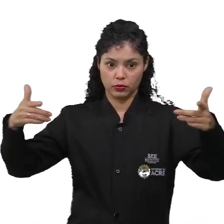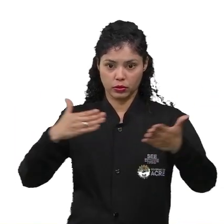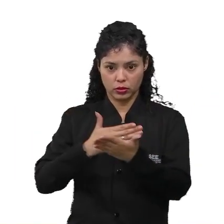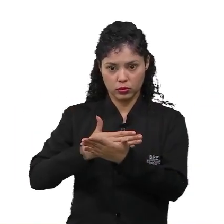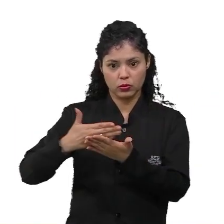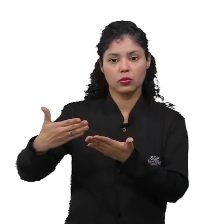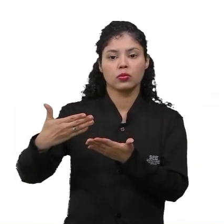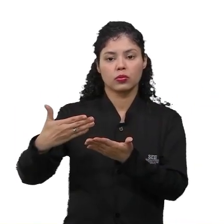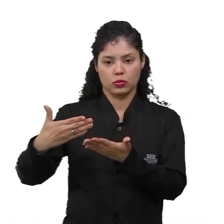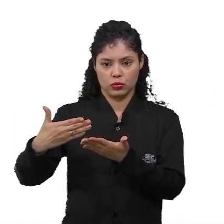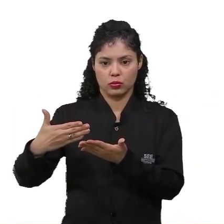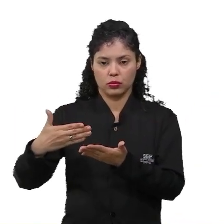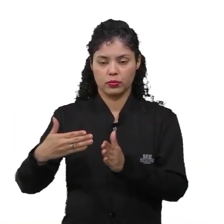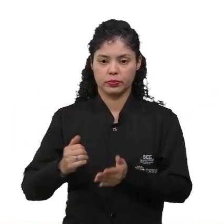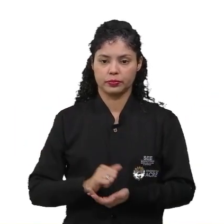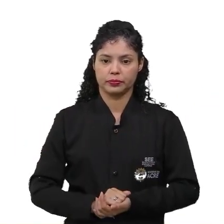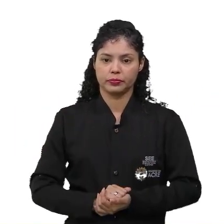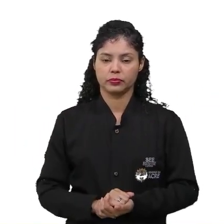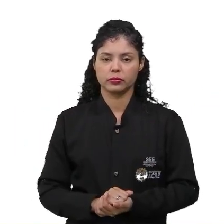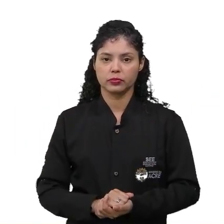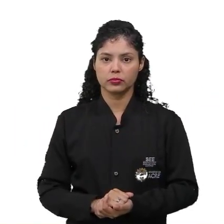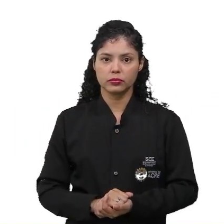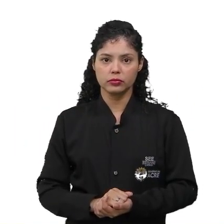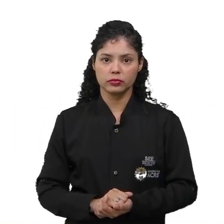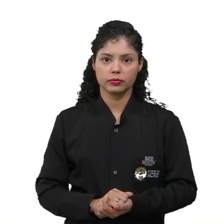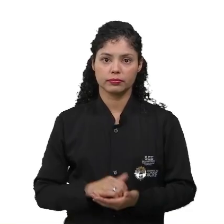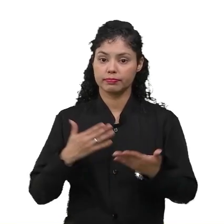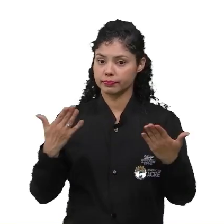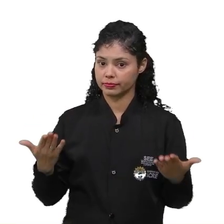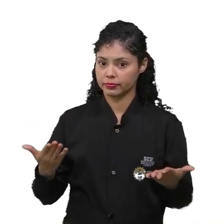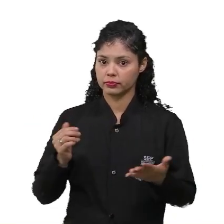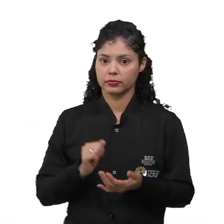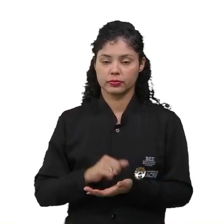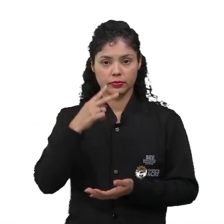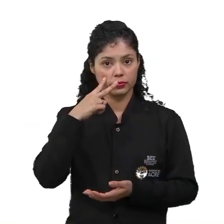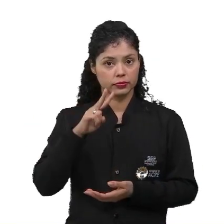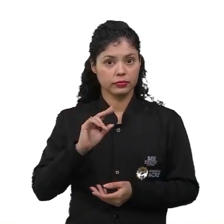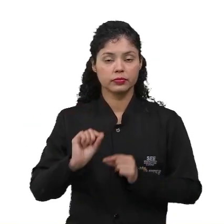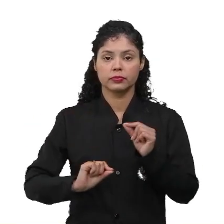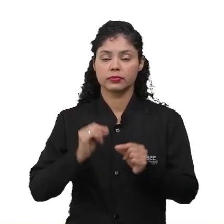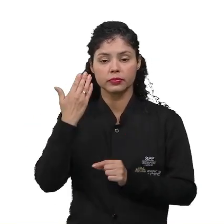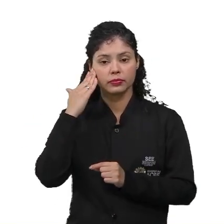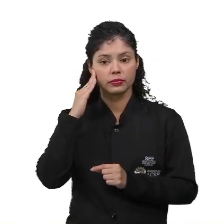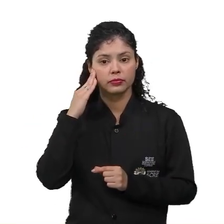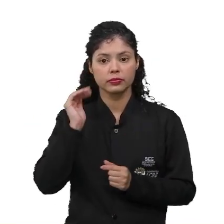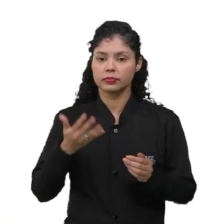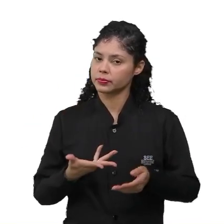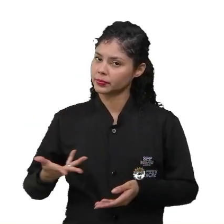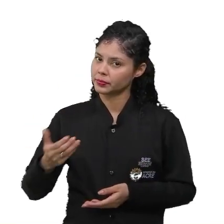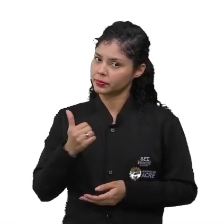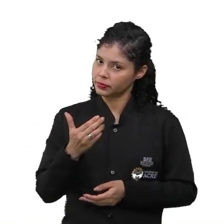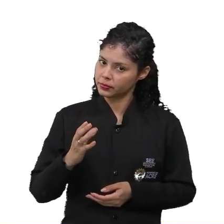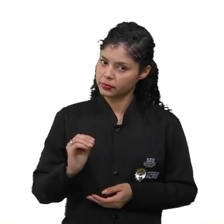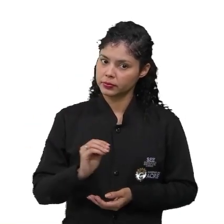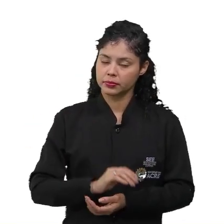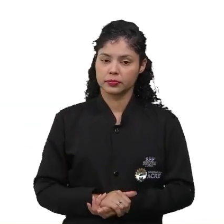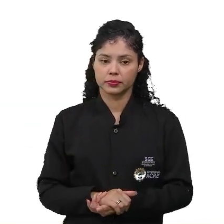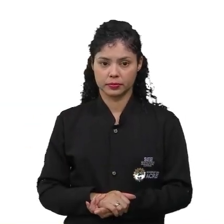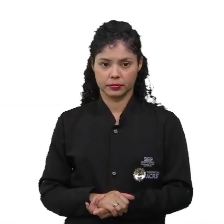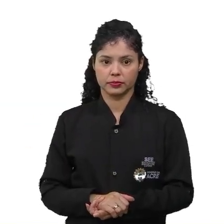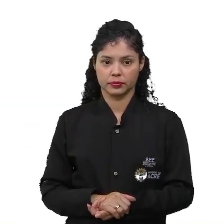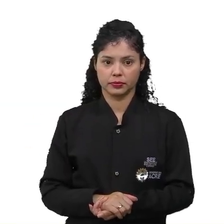inicial, que é a de referência. Pois bem, vamos entender um pouco mais sobre a base 10.